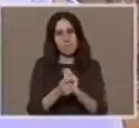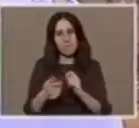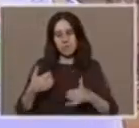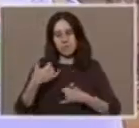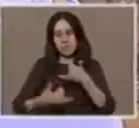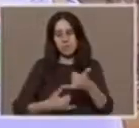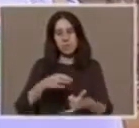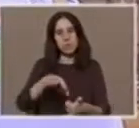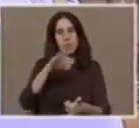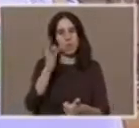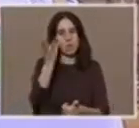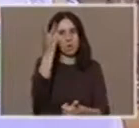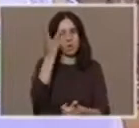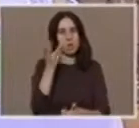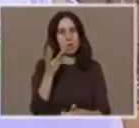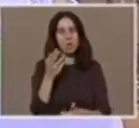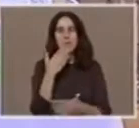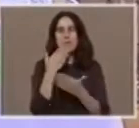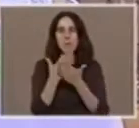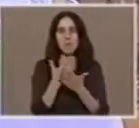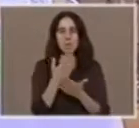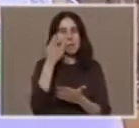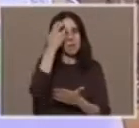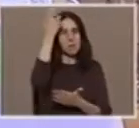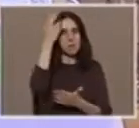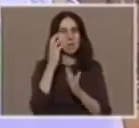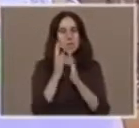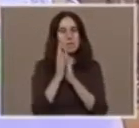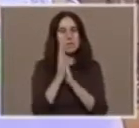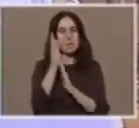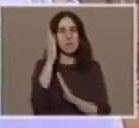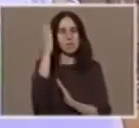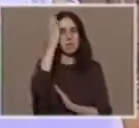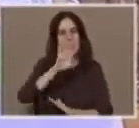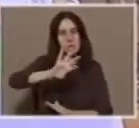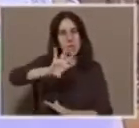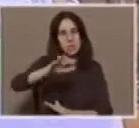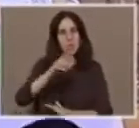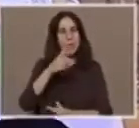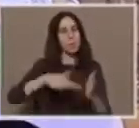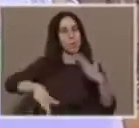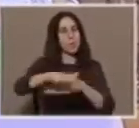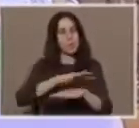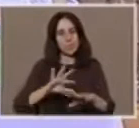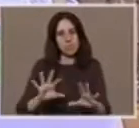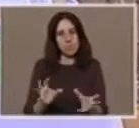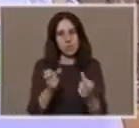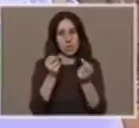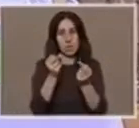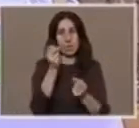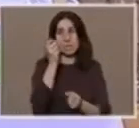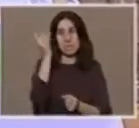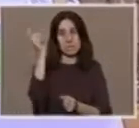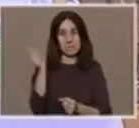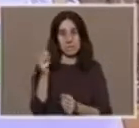escolhida, sacerdócio real, nação santa, povo resgatado, a fim de que libertos